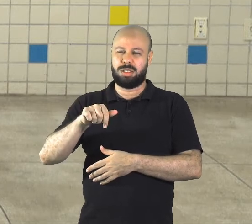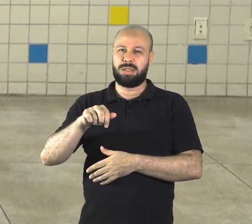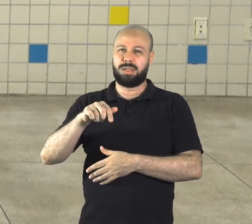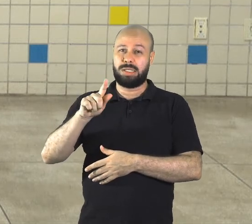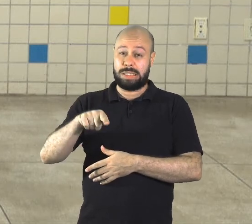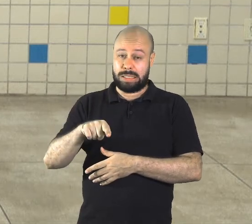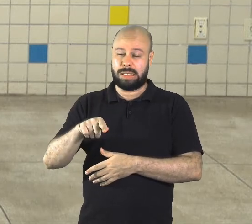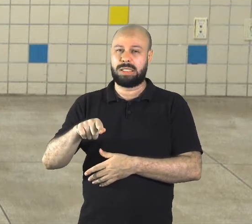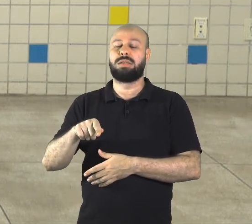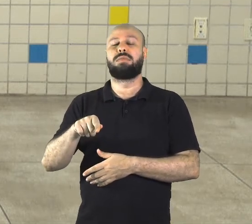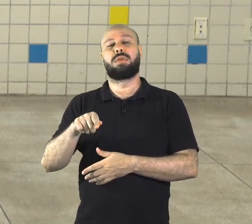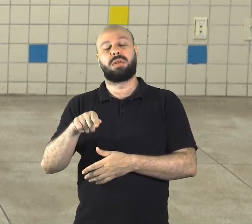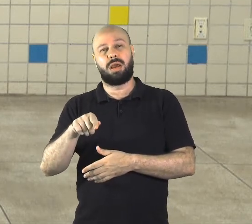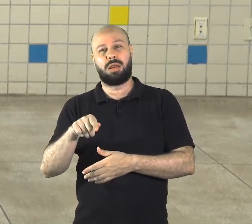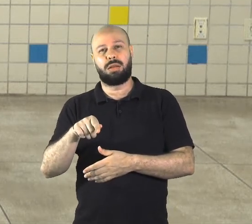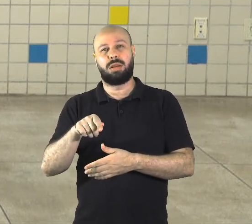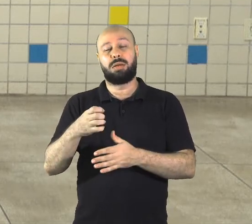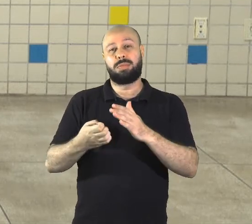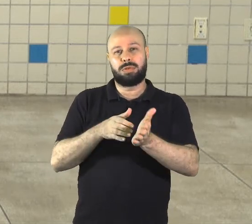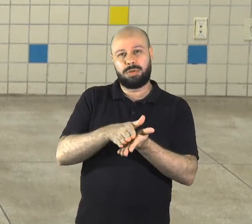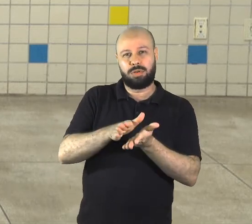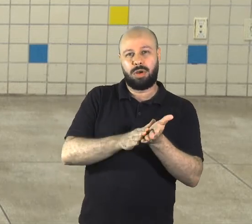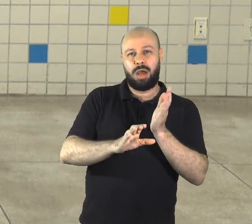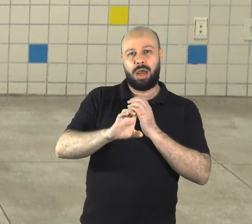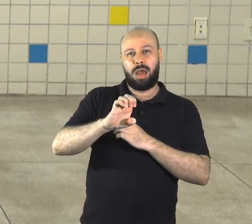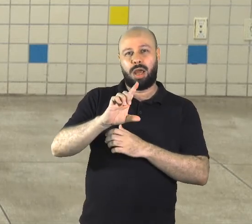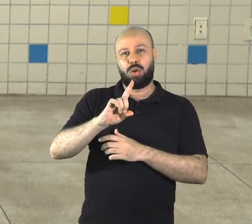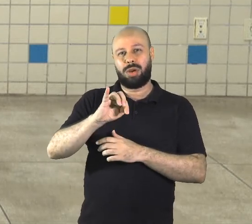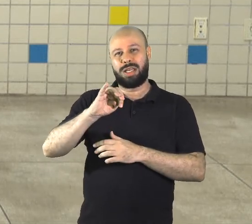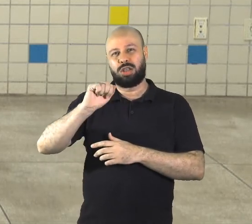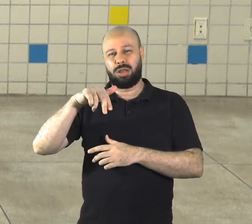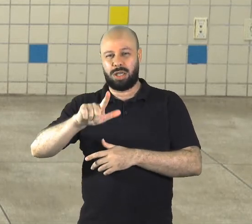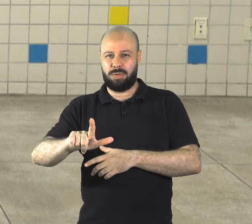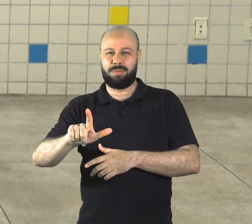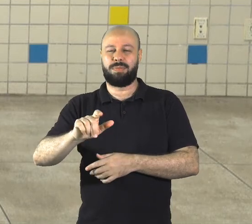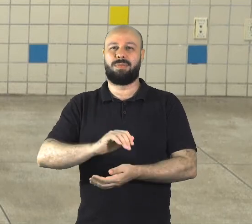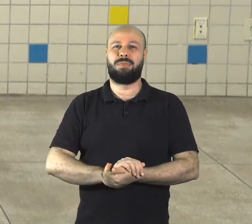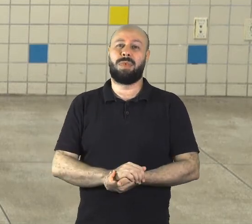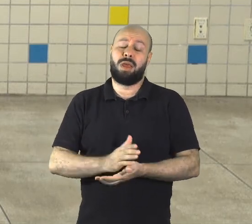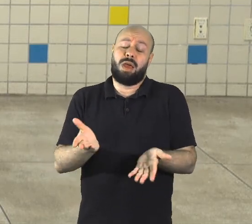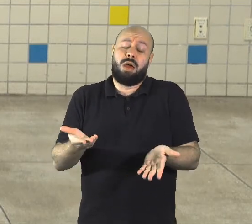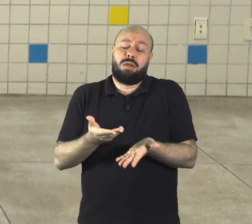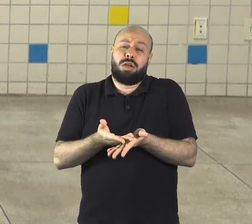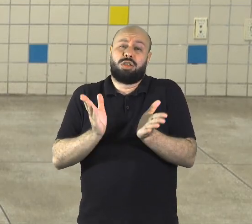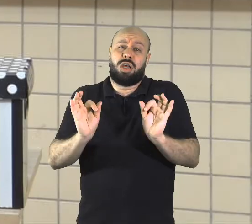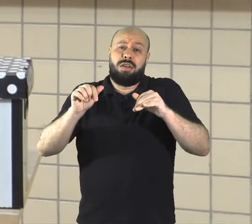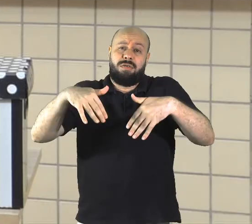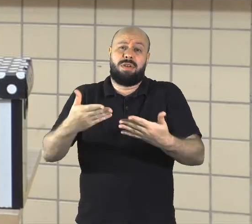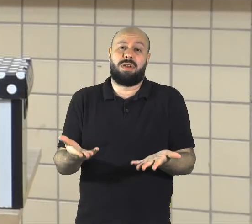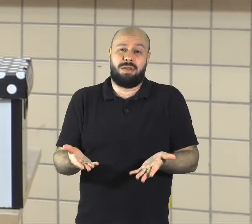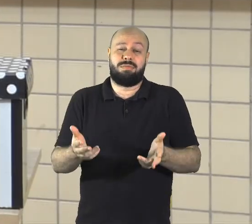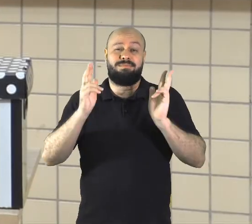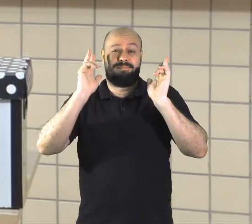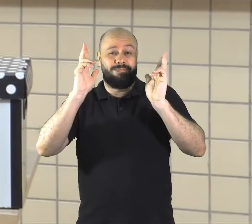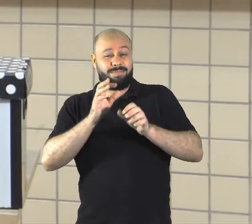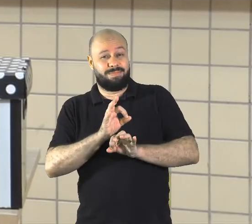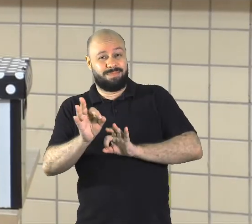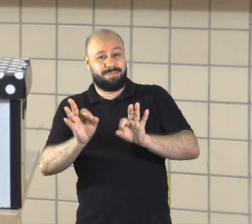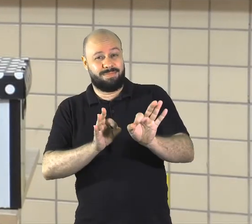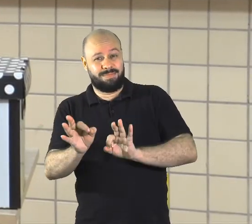do seu sapo. Depois veio o avestruz, papou tudo, credo em cruz. É um texto de Elza Beatriz, né?